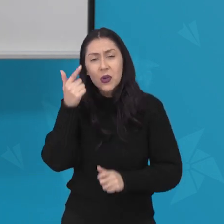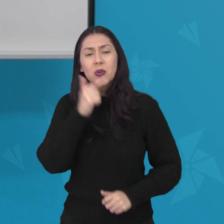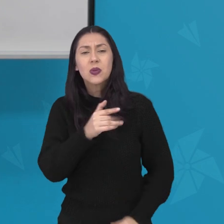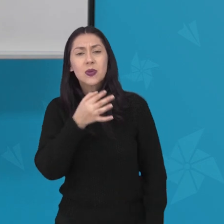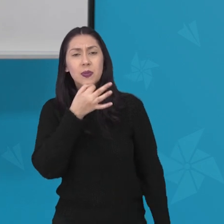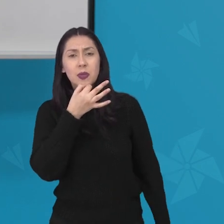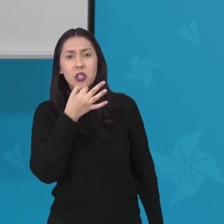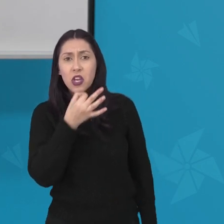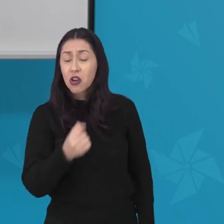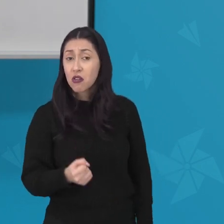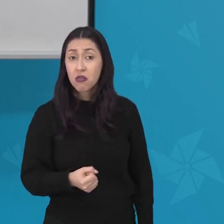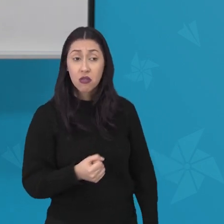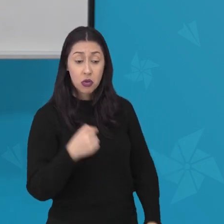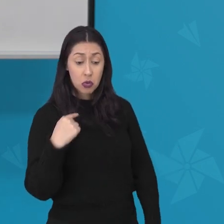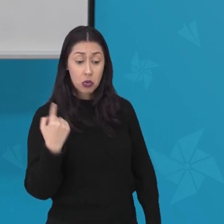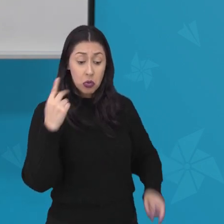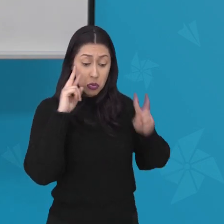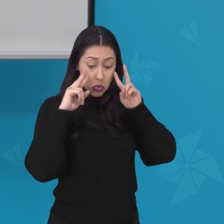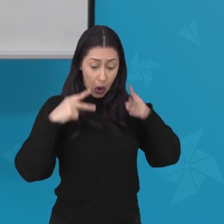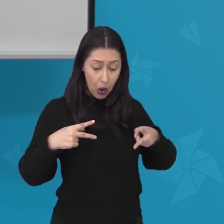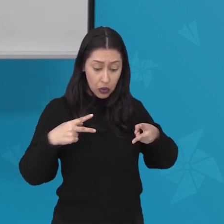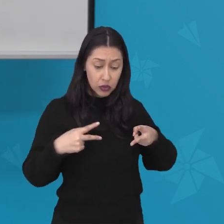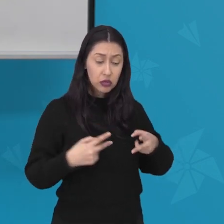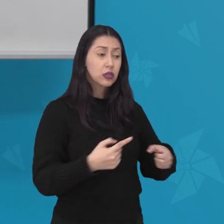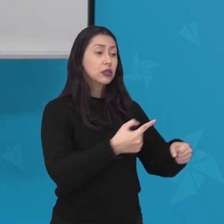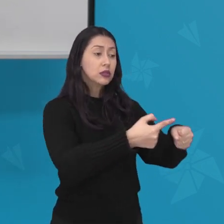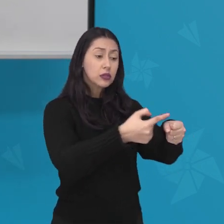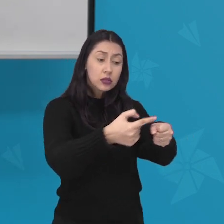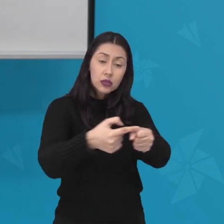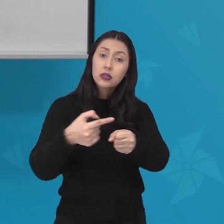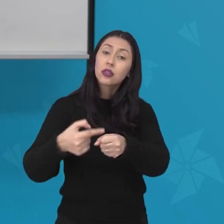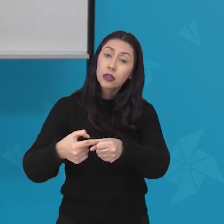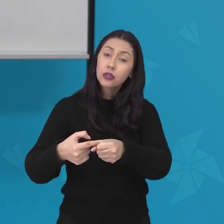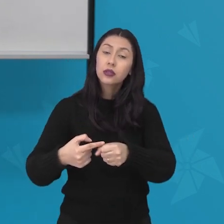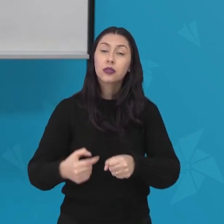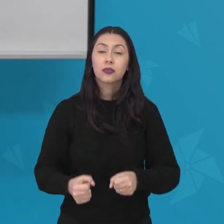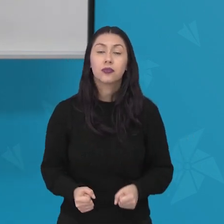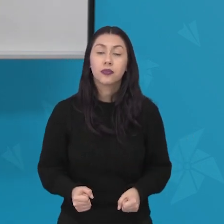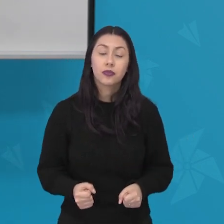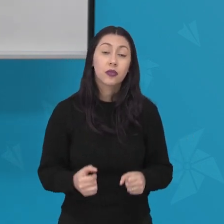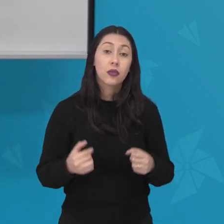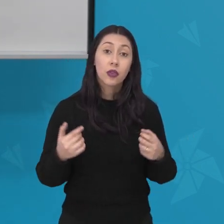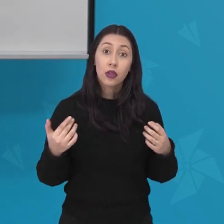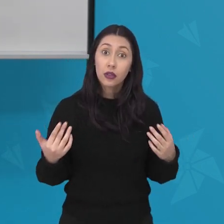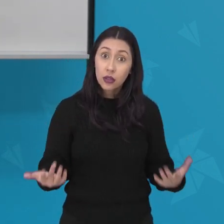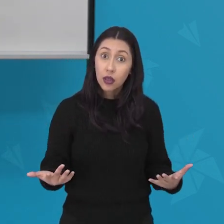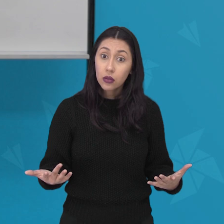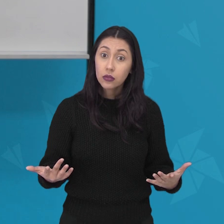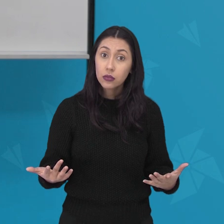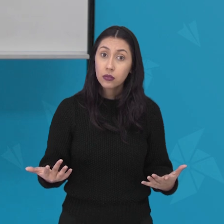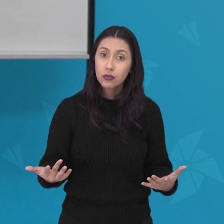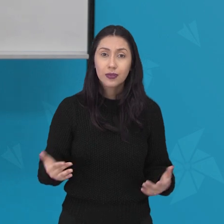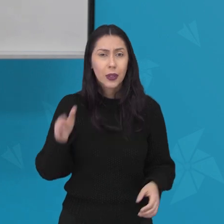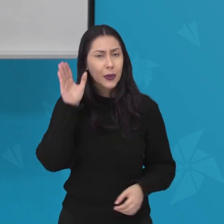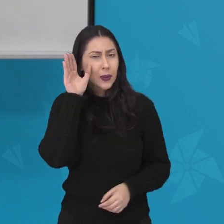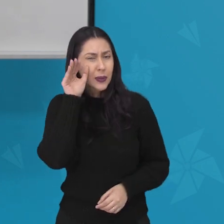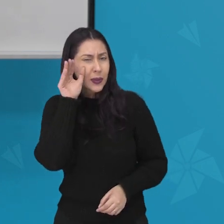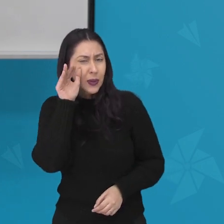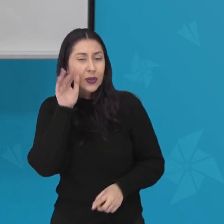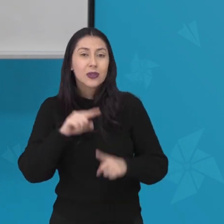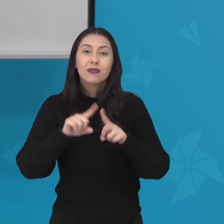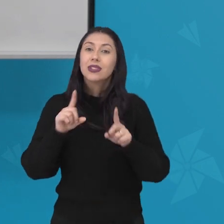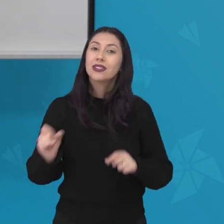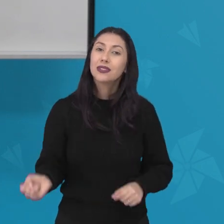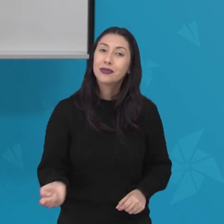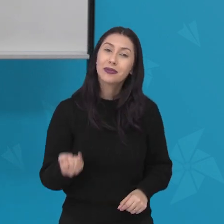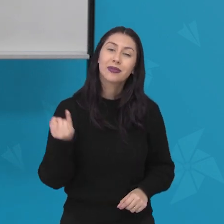Sobre nós, sobre a cidade, sobre a maneira como nós estamos no mundo, né? Então, esse é um elemento curioso